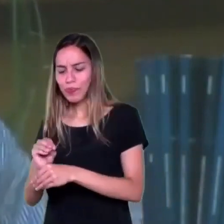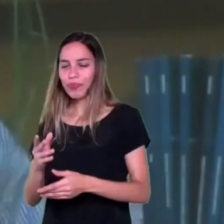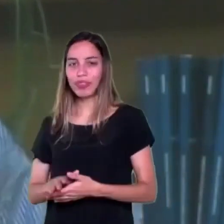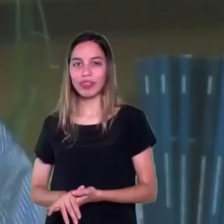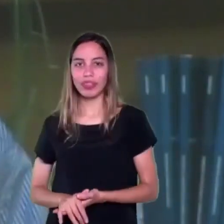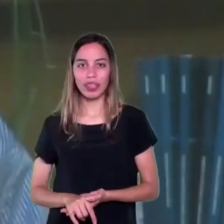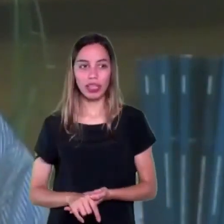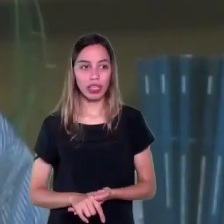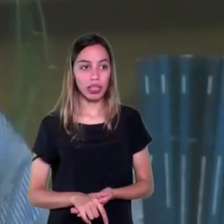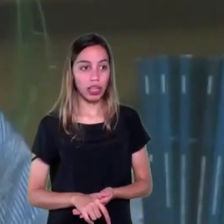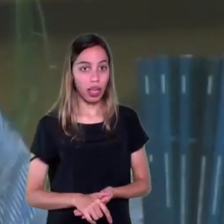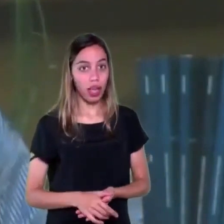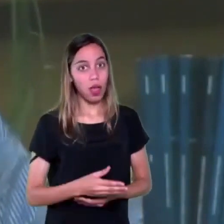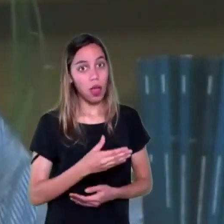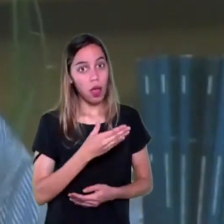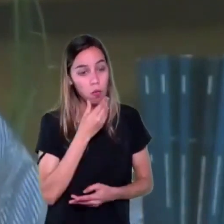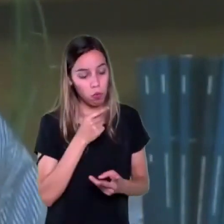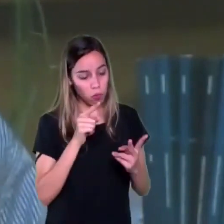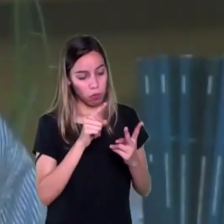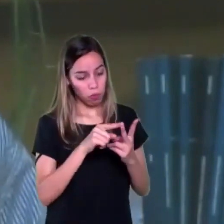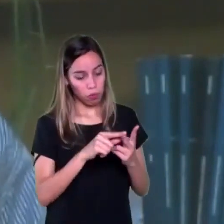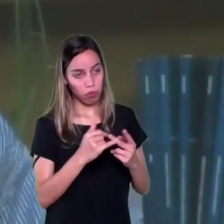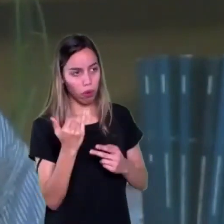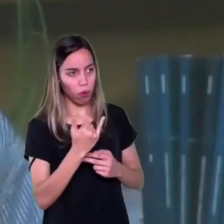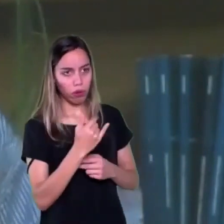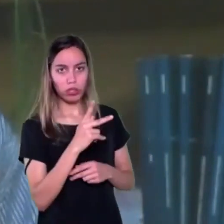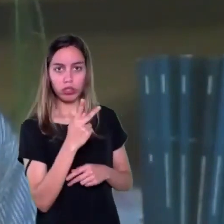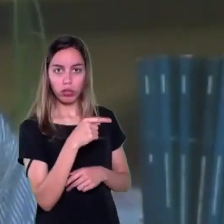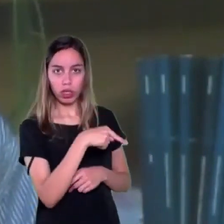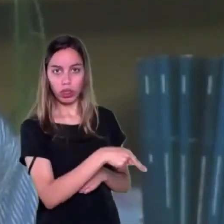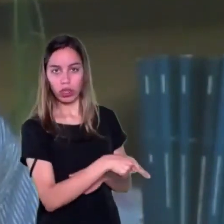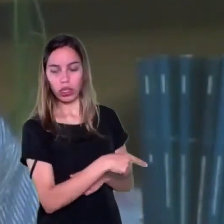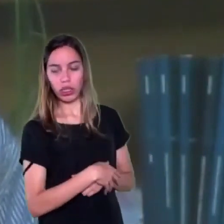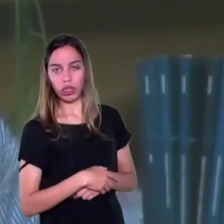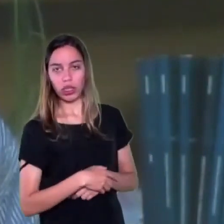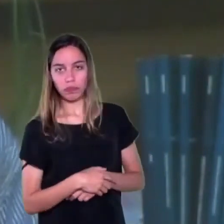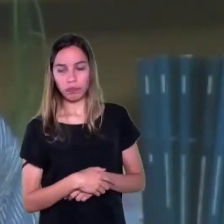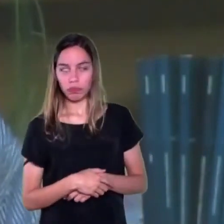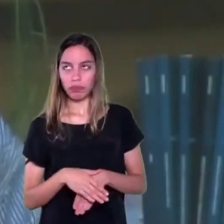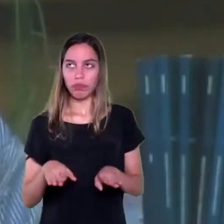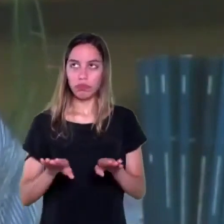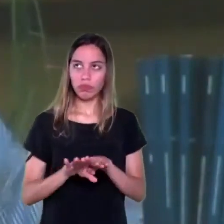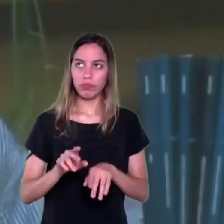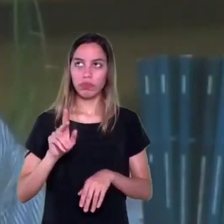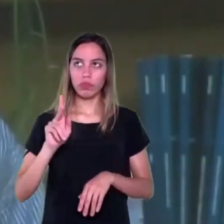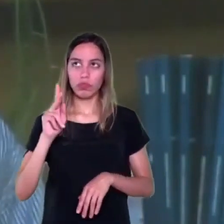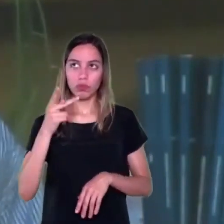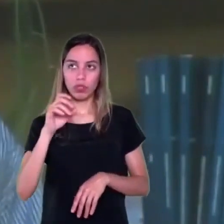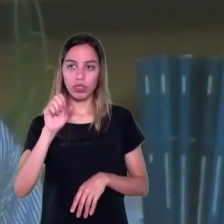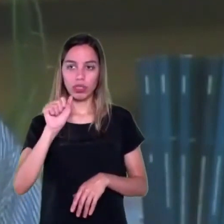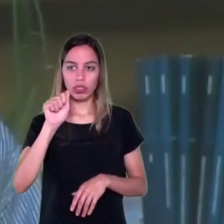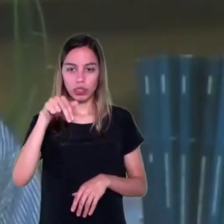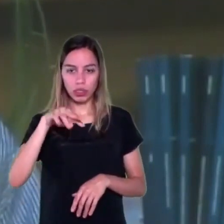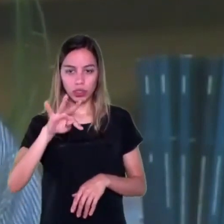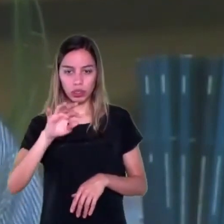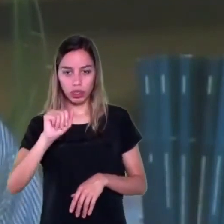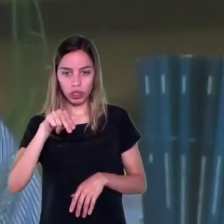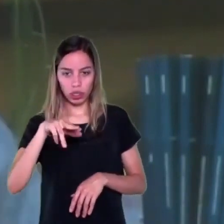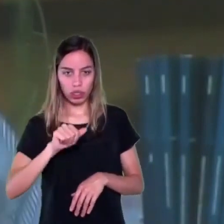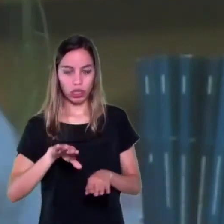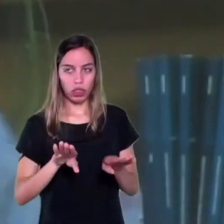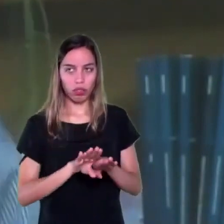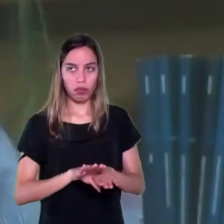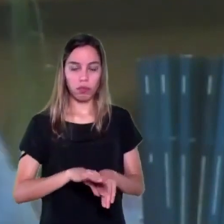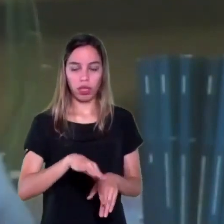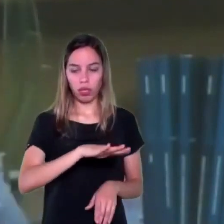ele cita Santana de São João Acima, e, se não me engano, também Grande Sertão Veredas, também,